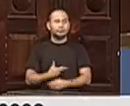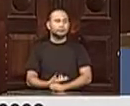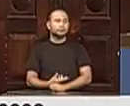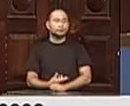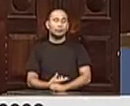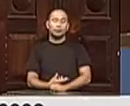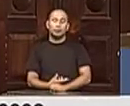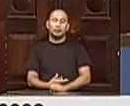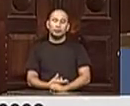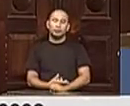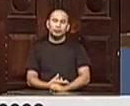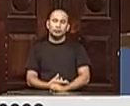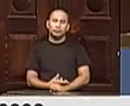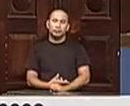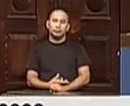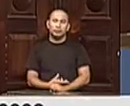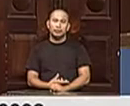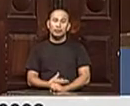esta